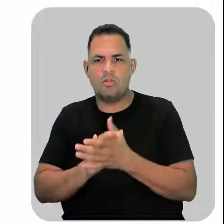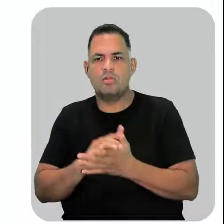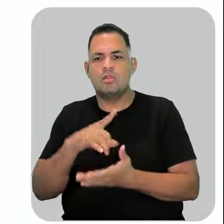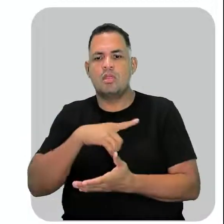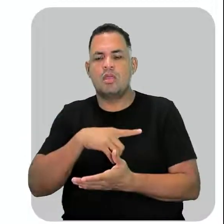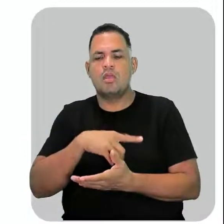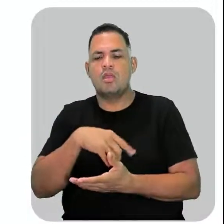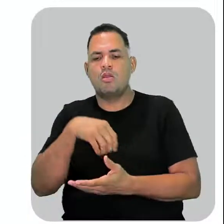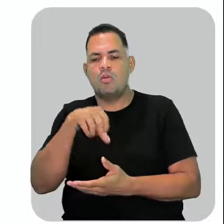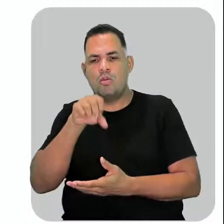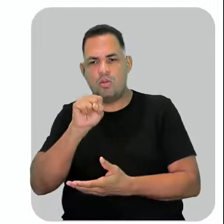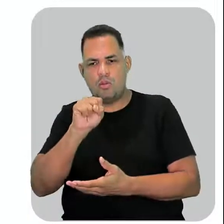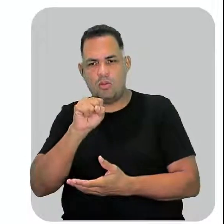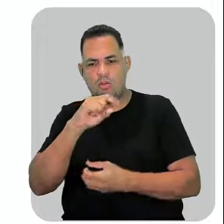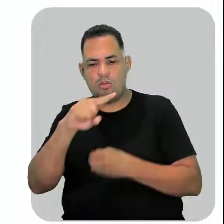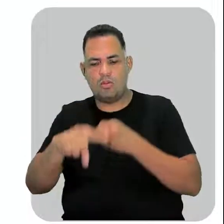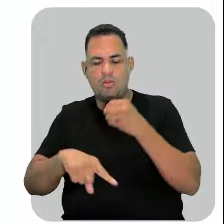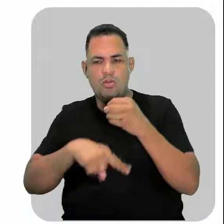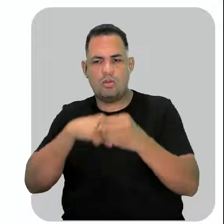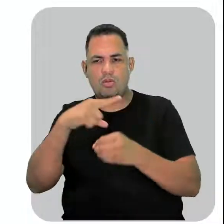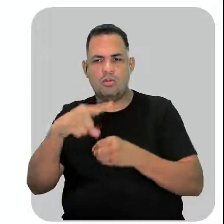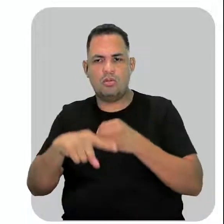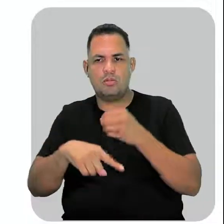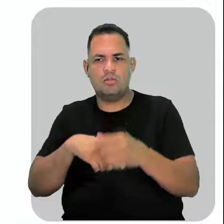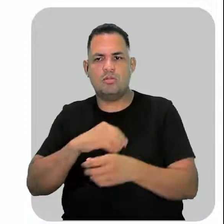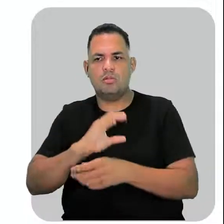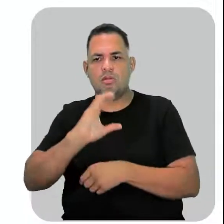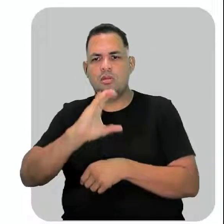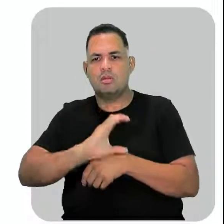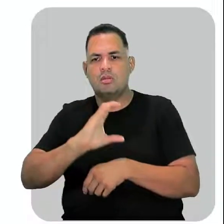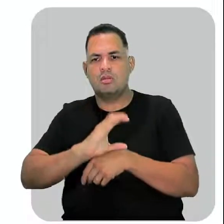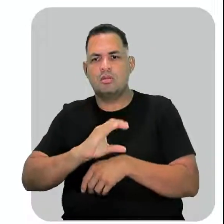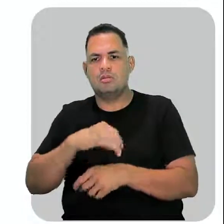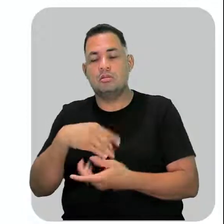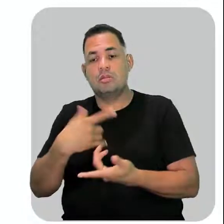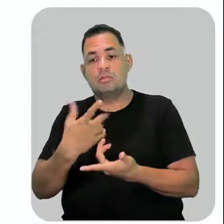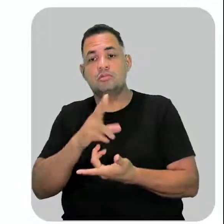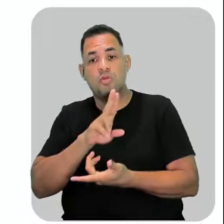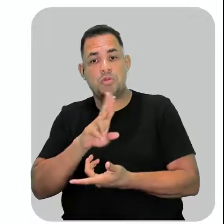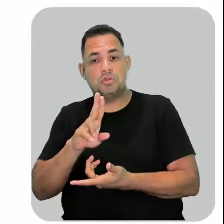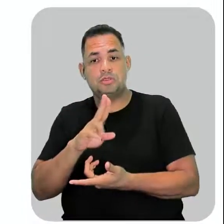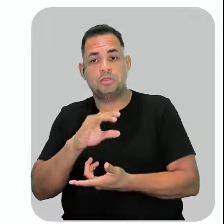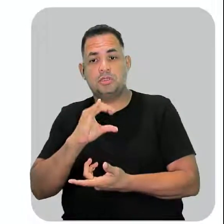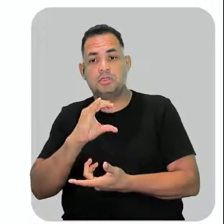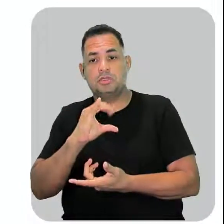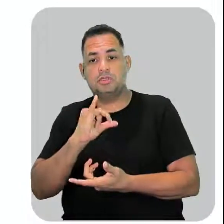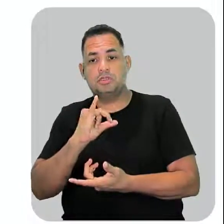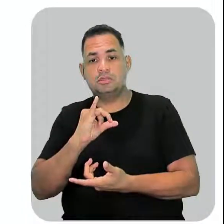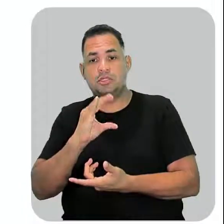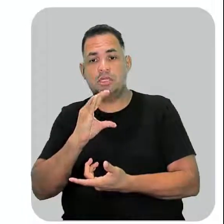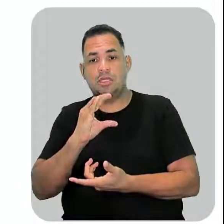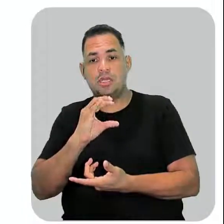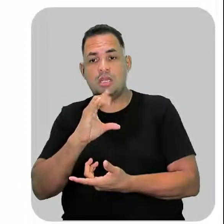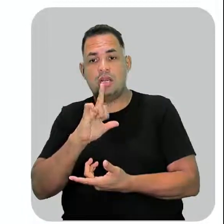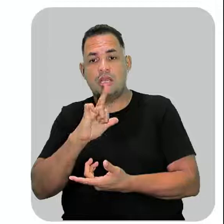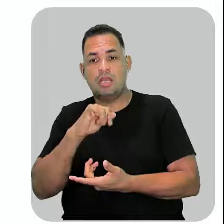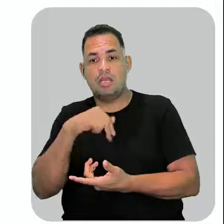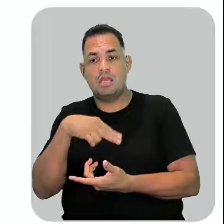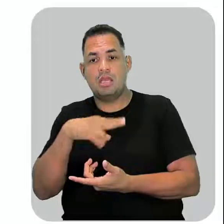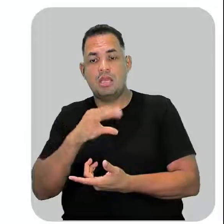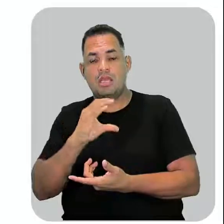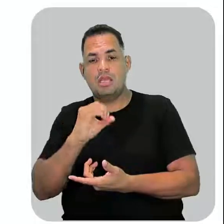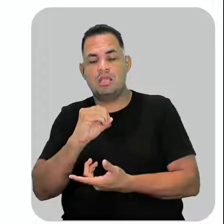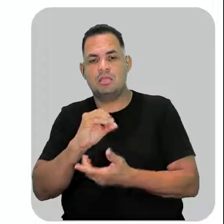Então, é um ciclo alcano, que nós chamamos de ciclano também. Como é que eu posso fazer? Na